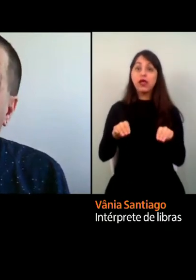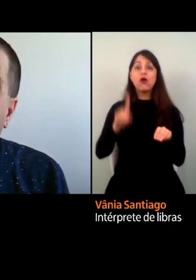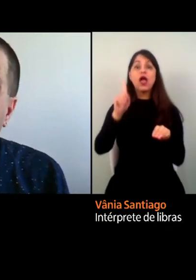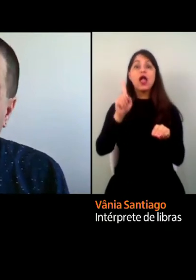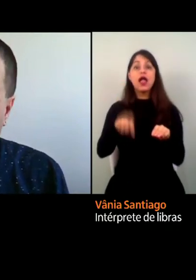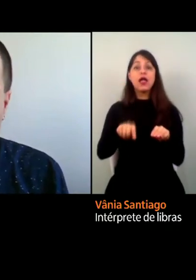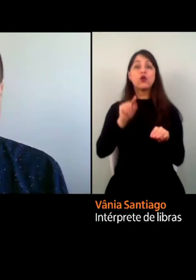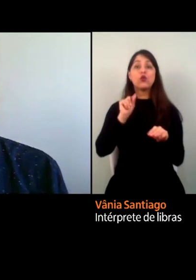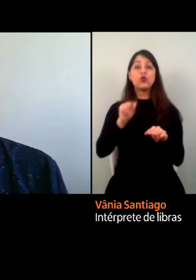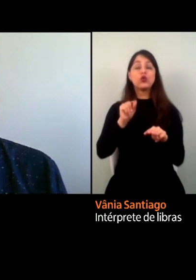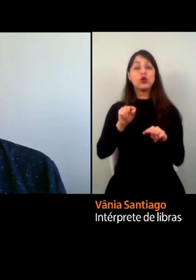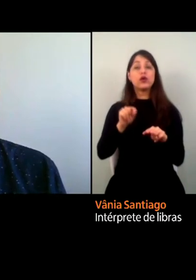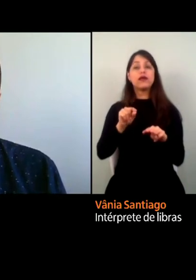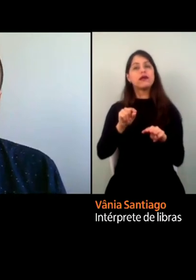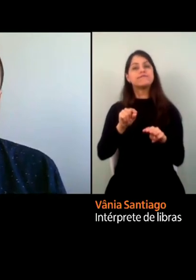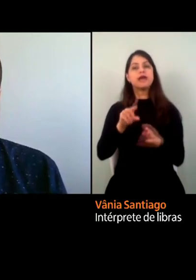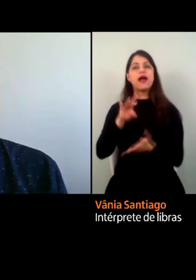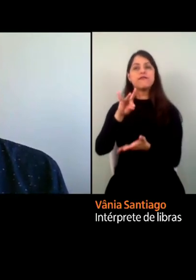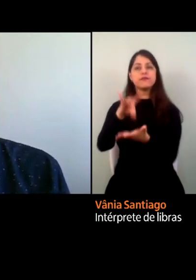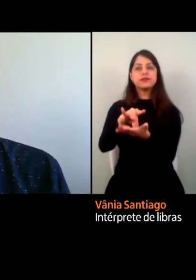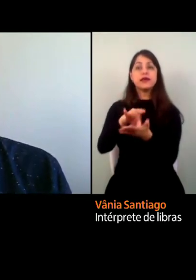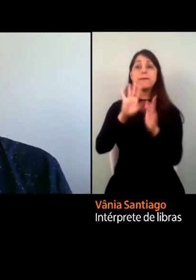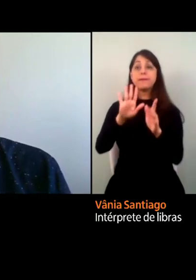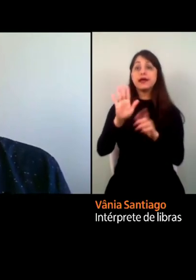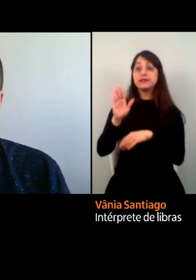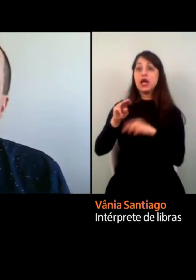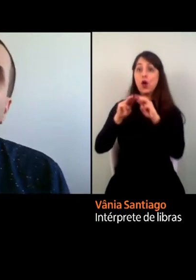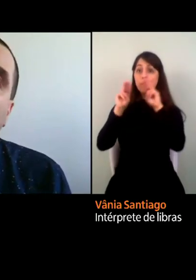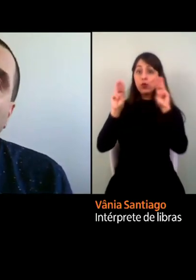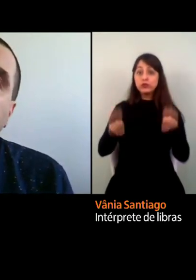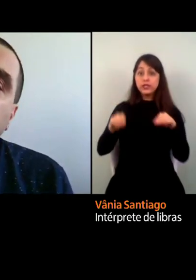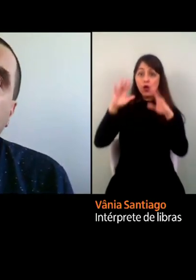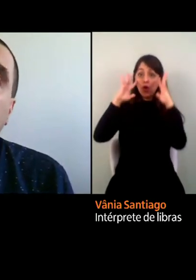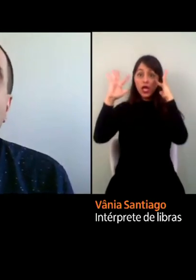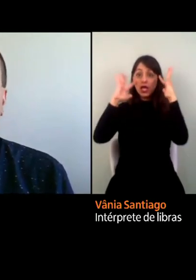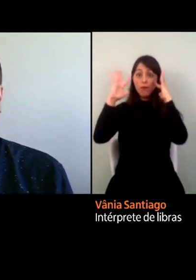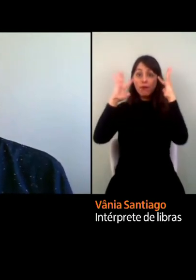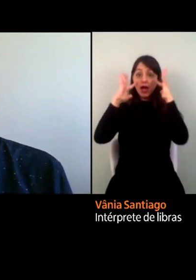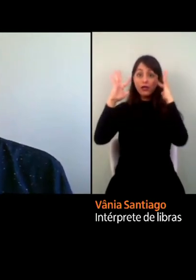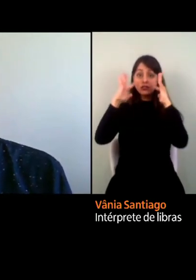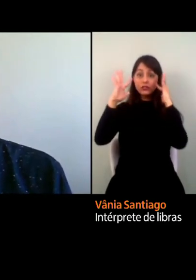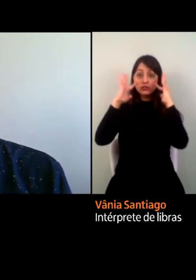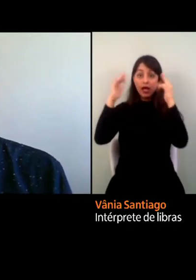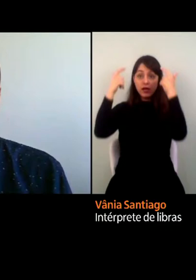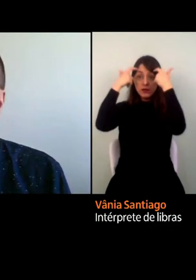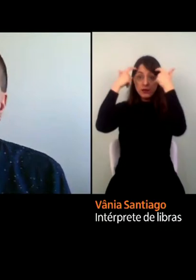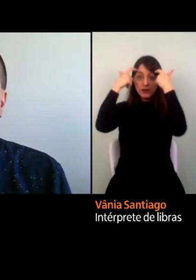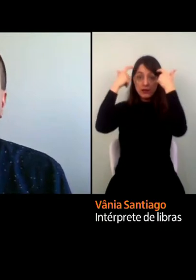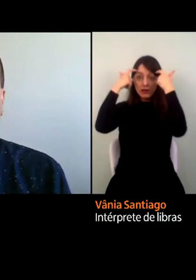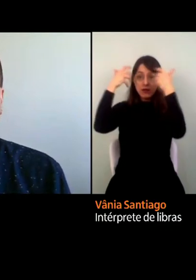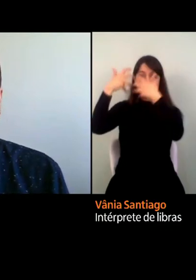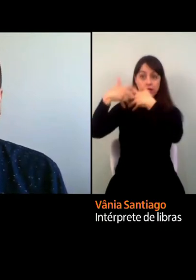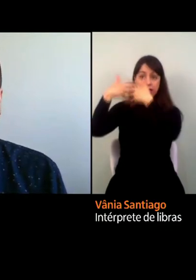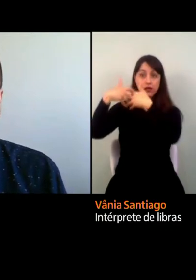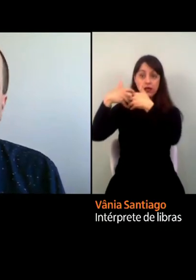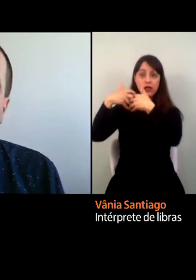uma interrogação. Fecha aspas. Desde que concebeu um museu sem muros, em